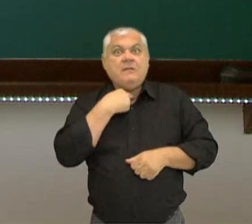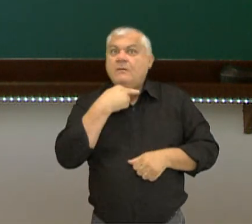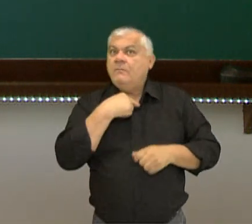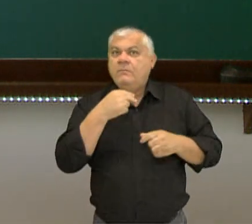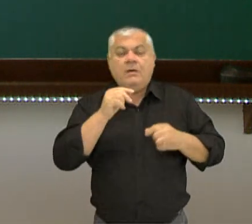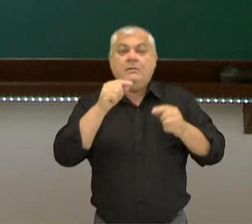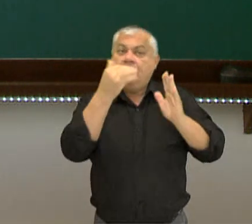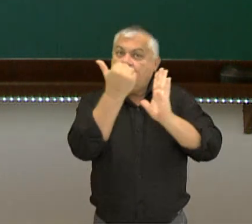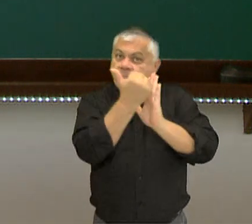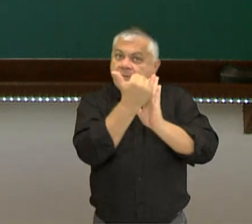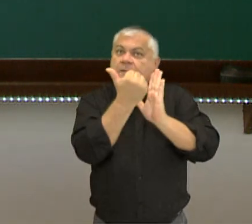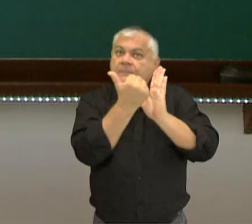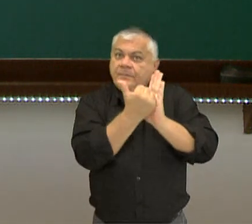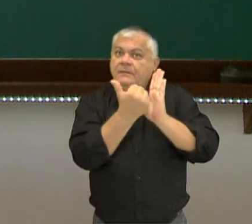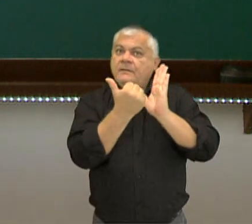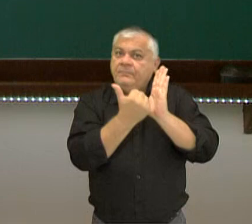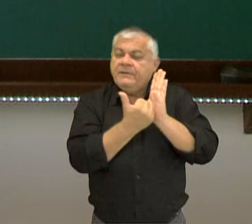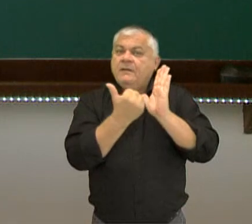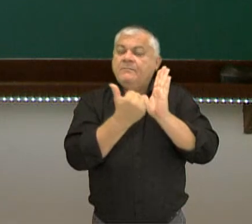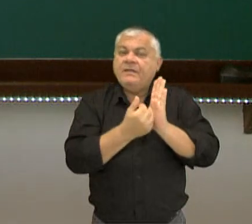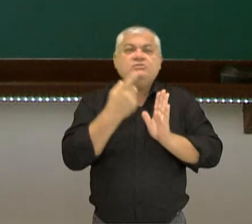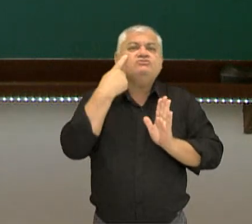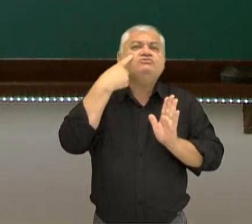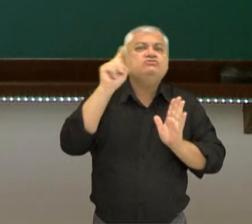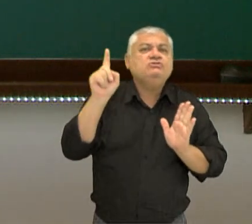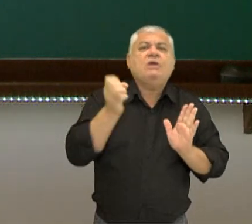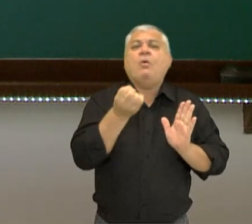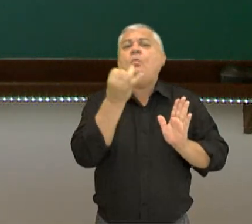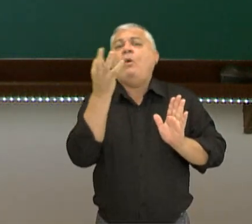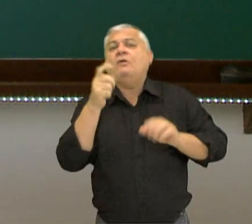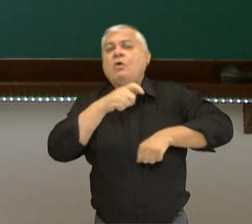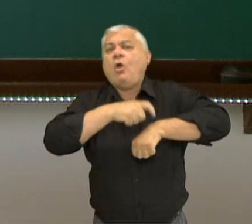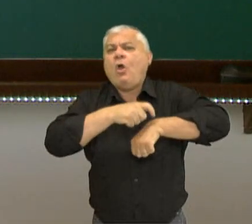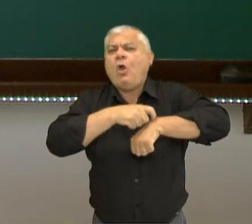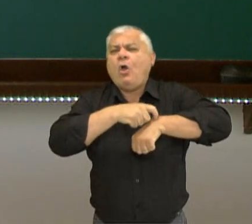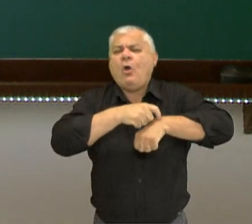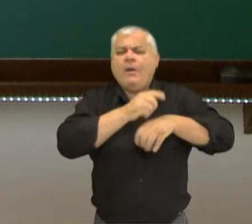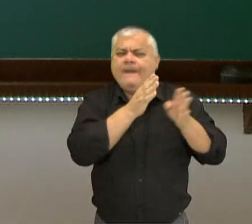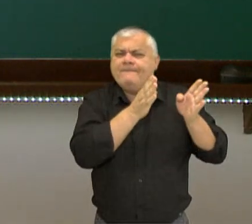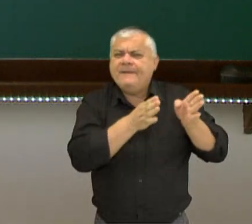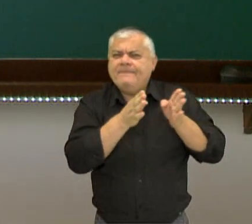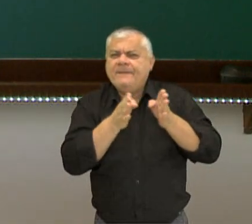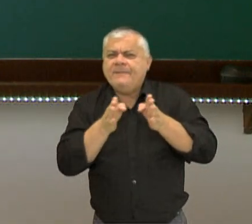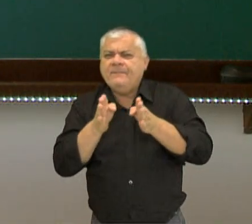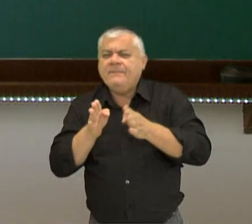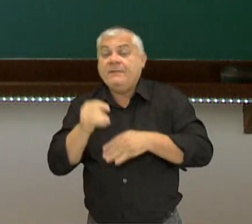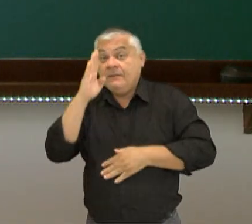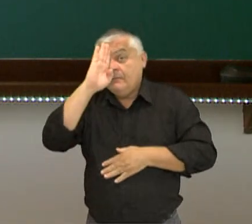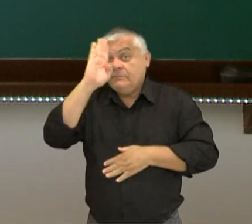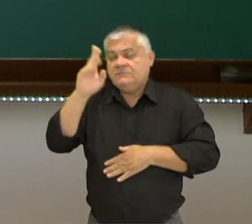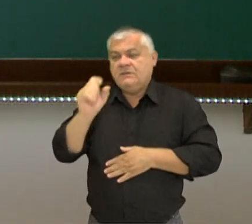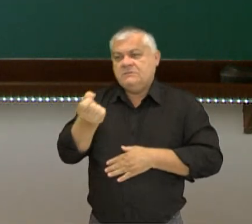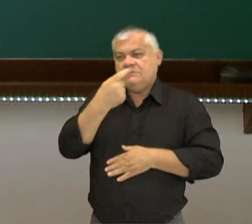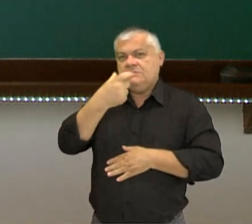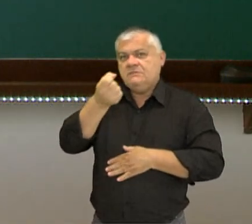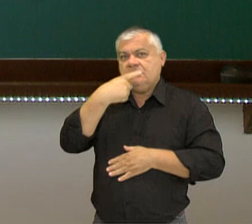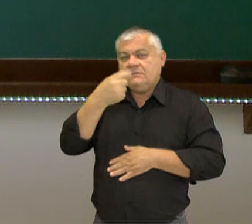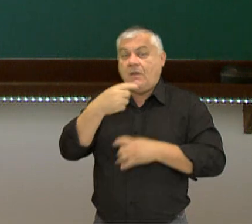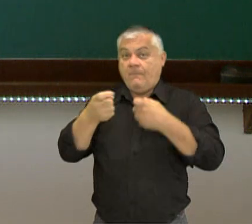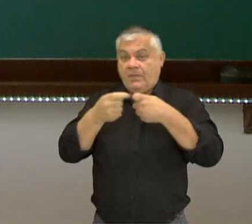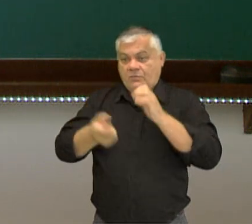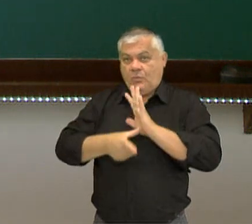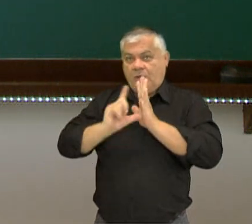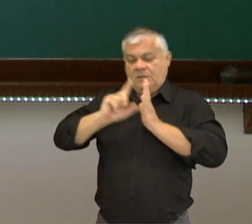isso pode trazer consequências para o organismo. Então o principal, que o médico faça o diagnóstico